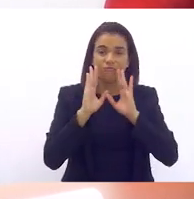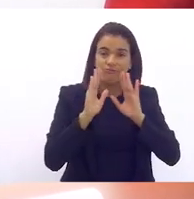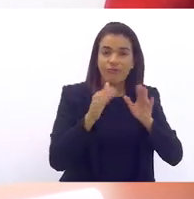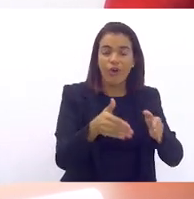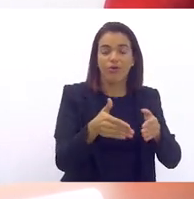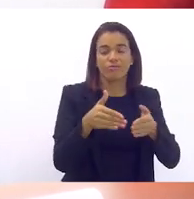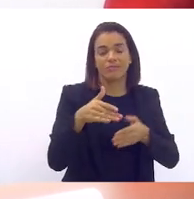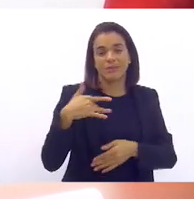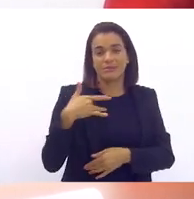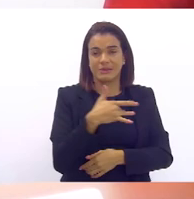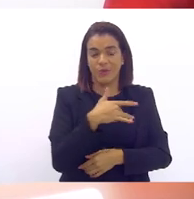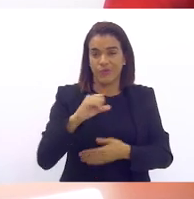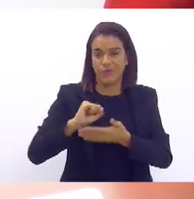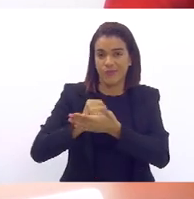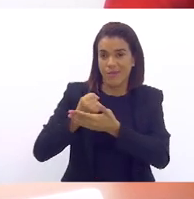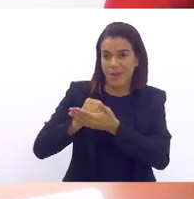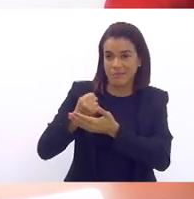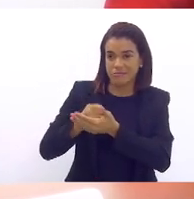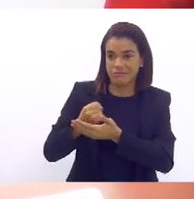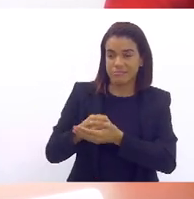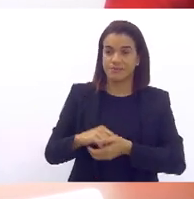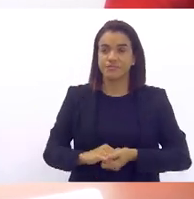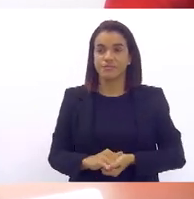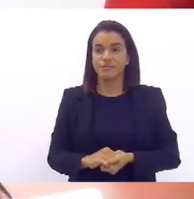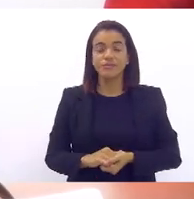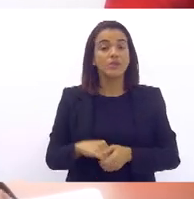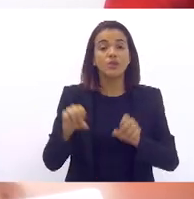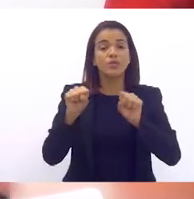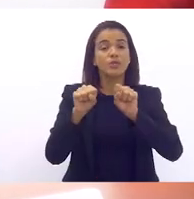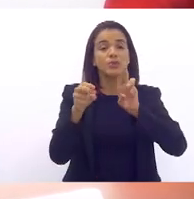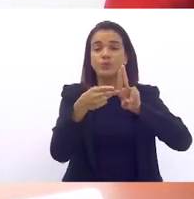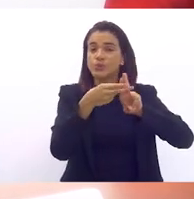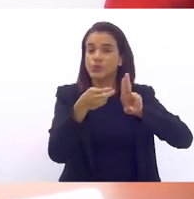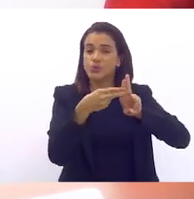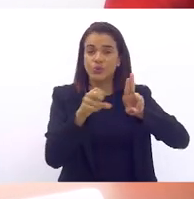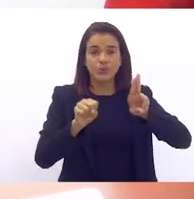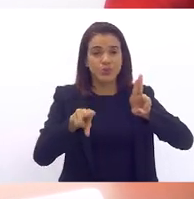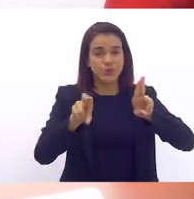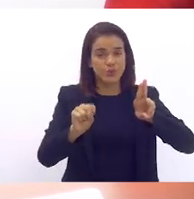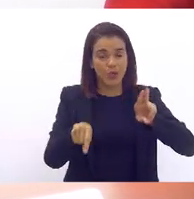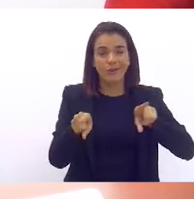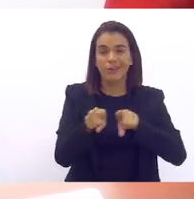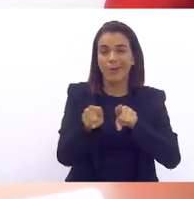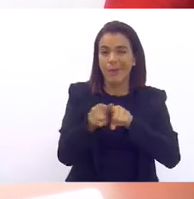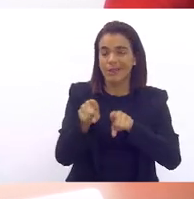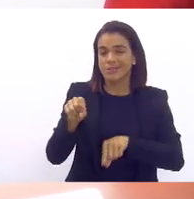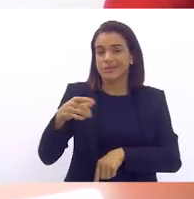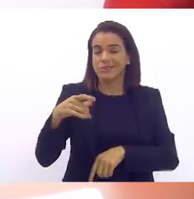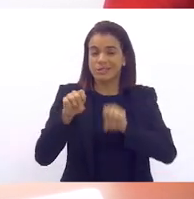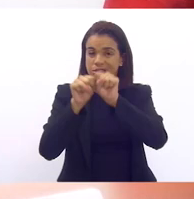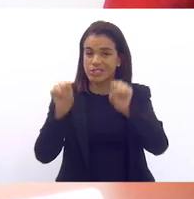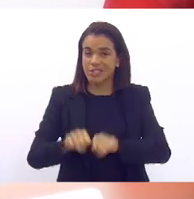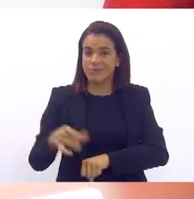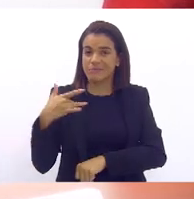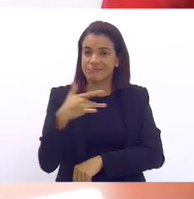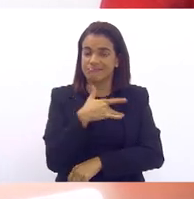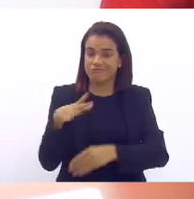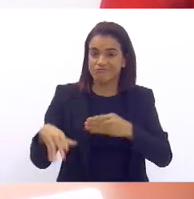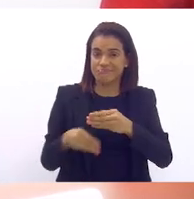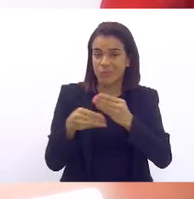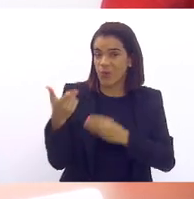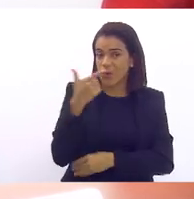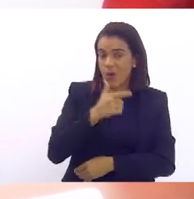acontecendo a grande inovação desse setor e que o Sistema Único de Saúde tampouco o sistema de saúde complementar tem capacidade de absorver